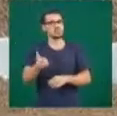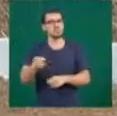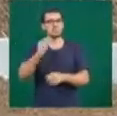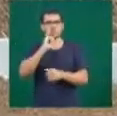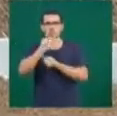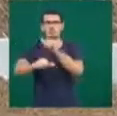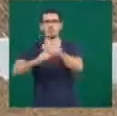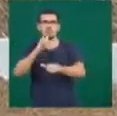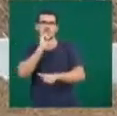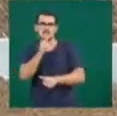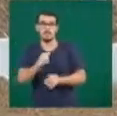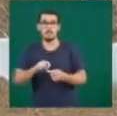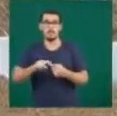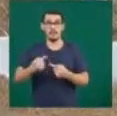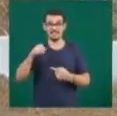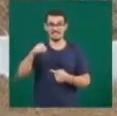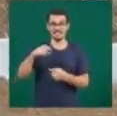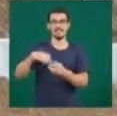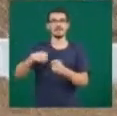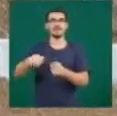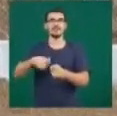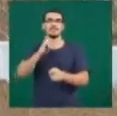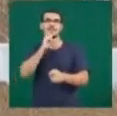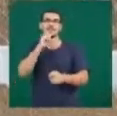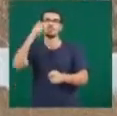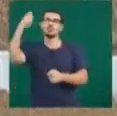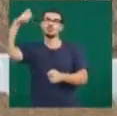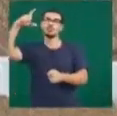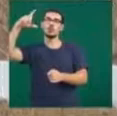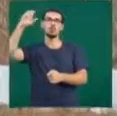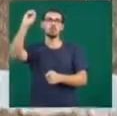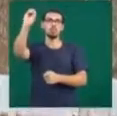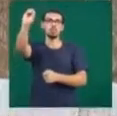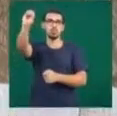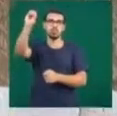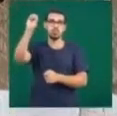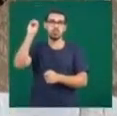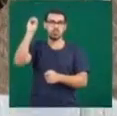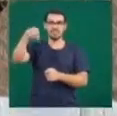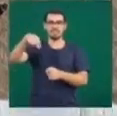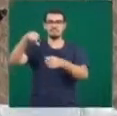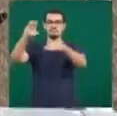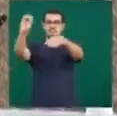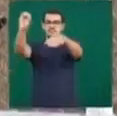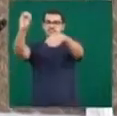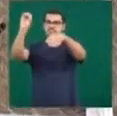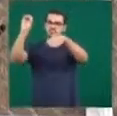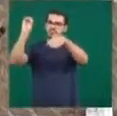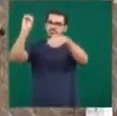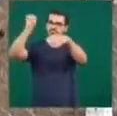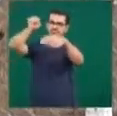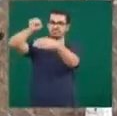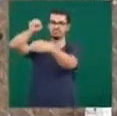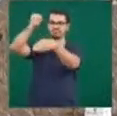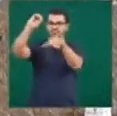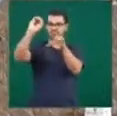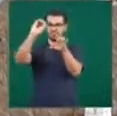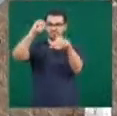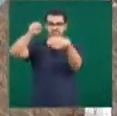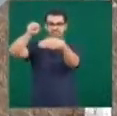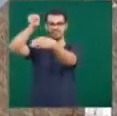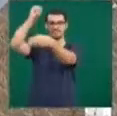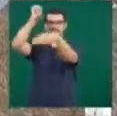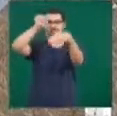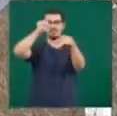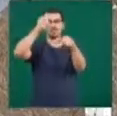precisa seguir o sol, enquanto que o de silício é fixo. Além desse desafio, tem um outro: reduzir o custo dessa tecnologia.